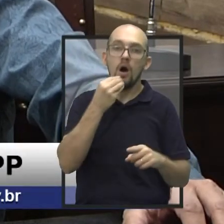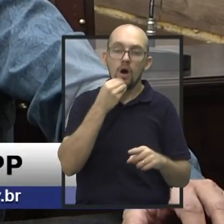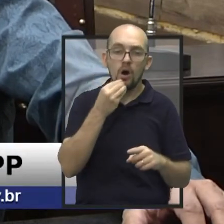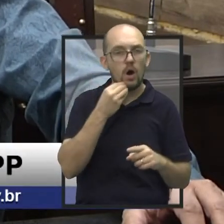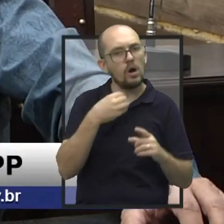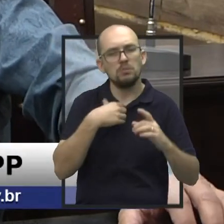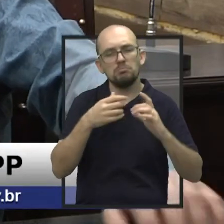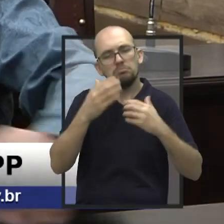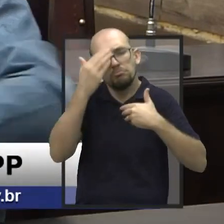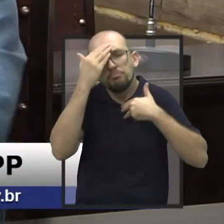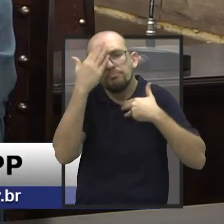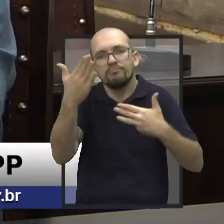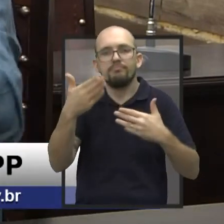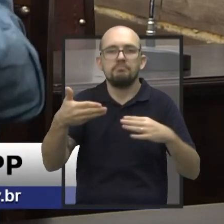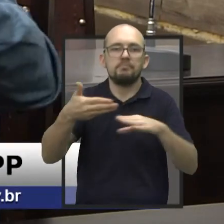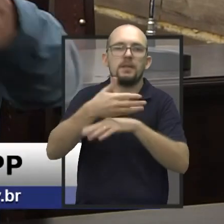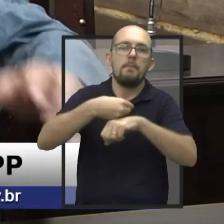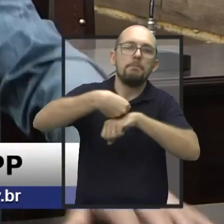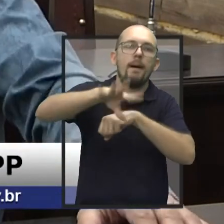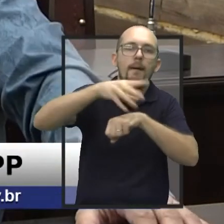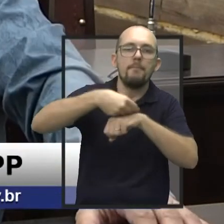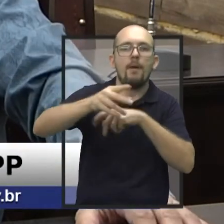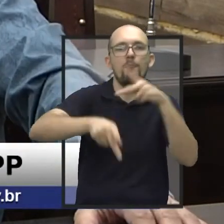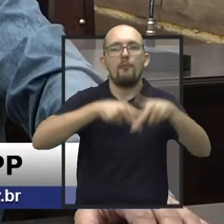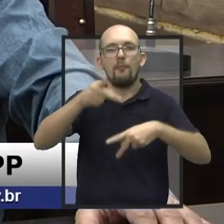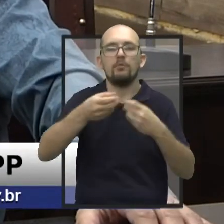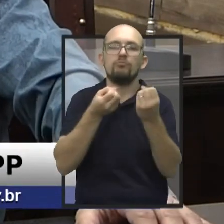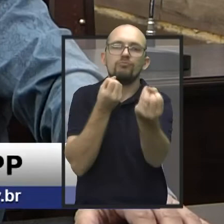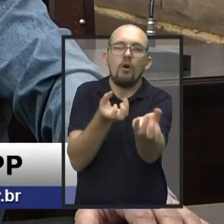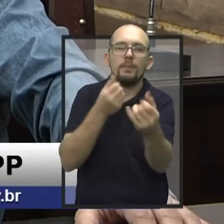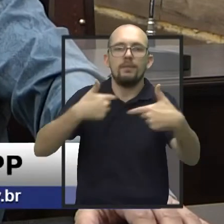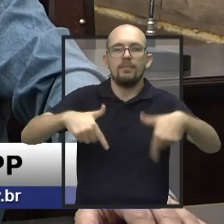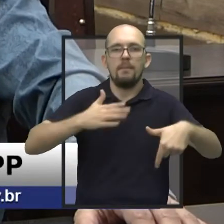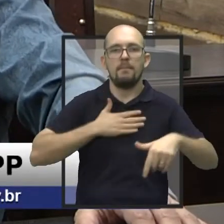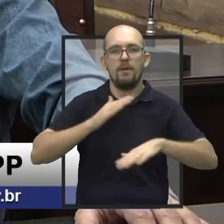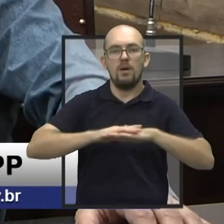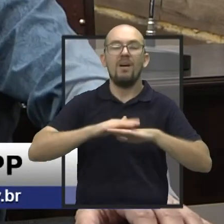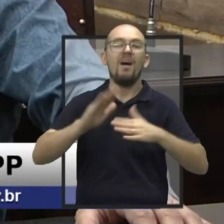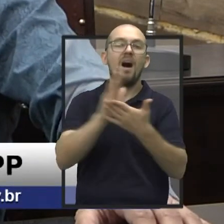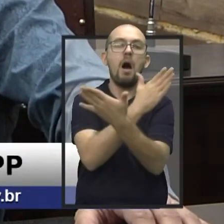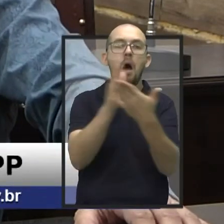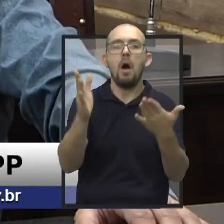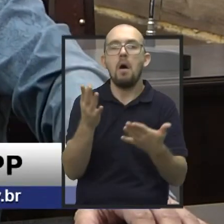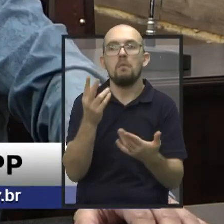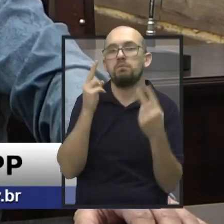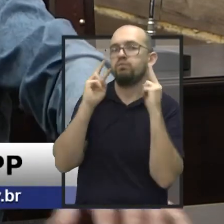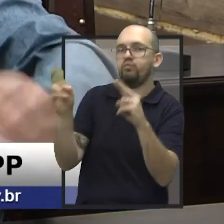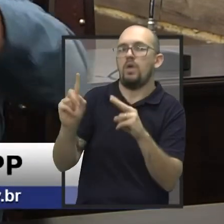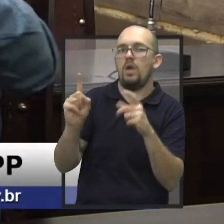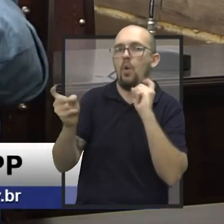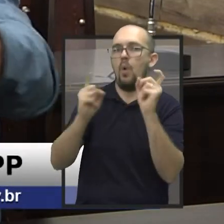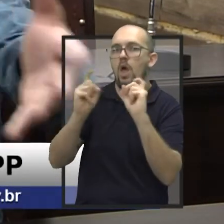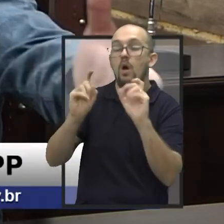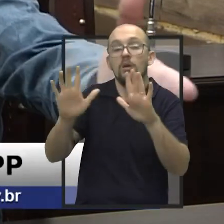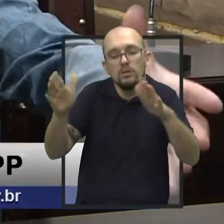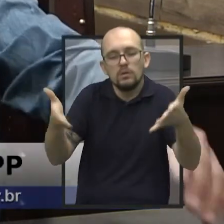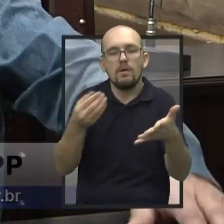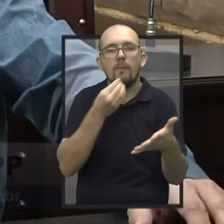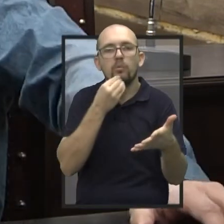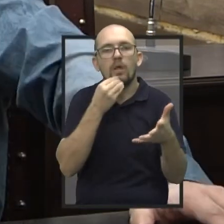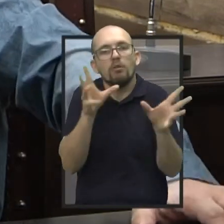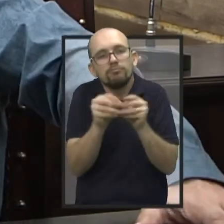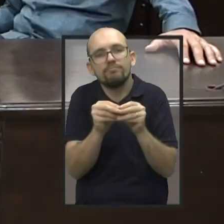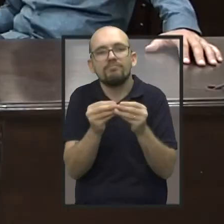oportunidade, fico grato por poder estar passando aí à população o trabalho que a gente faz. Tem muita gente que não acompanha nas sessões, mas nessa oportunidade